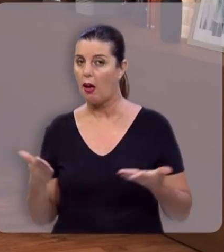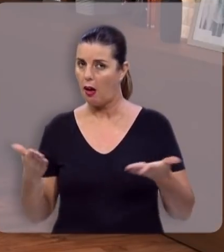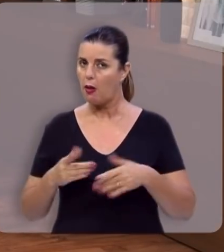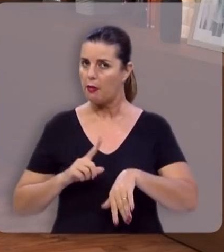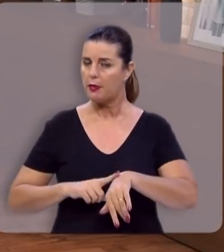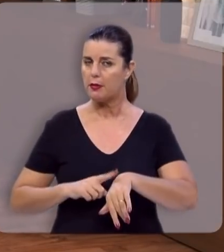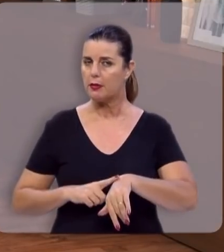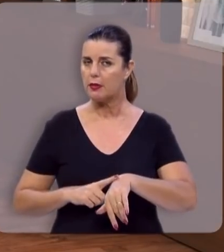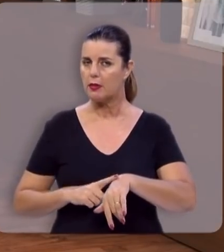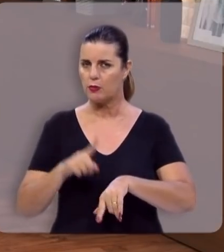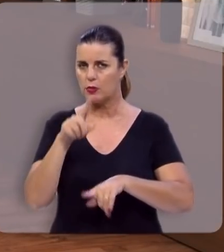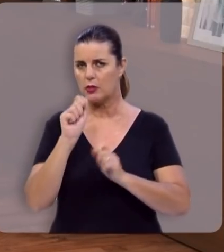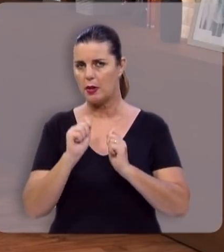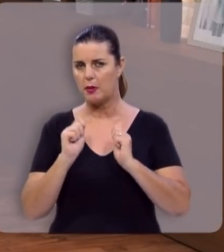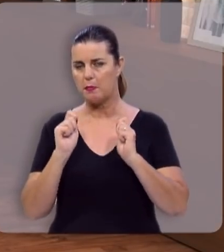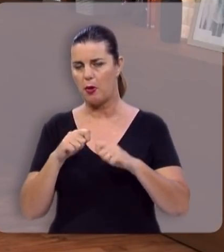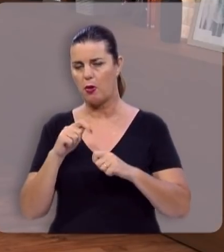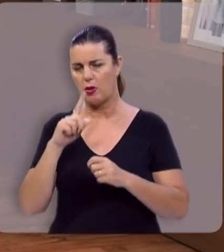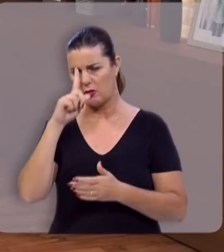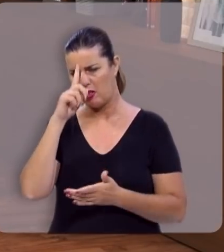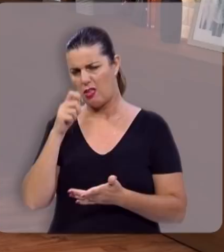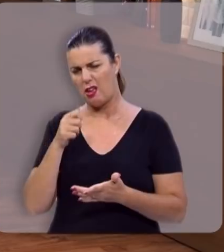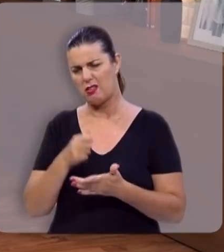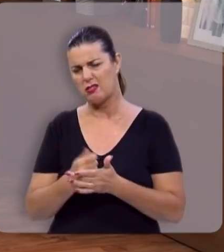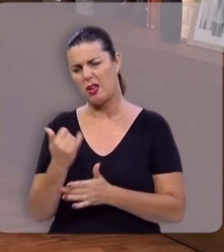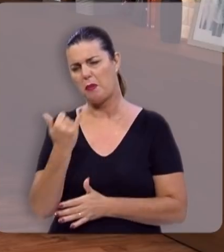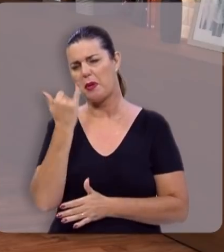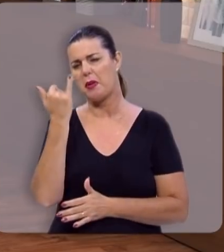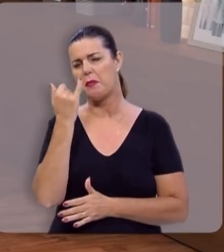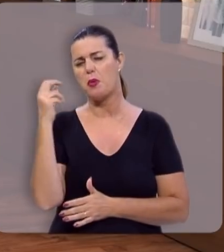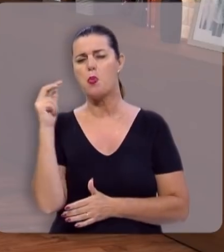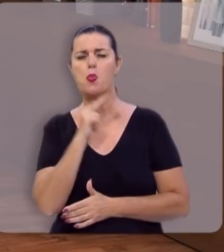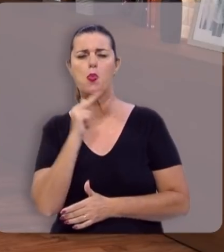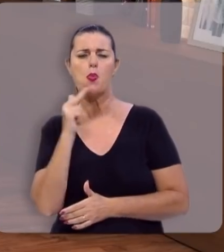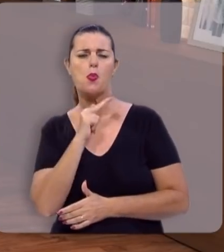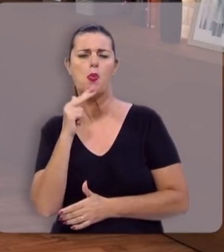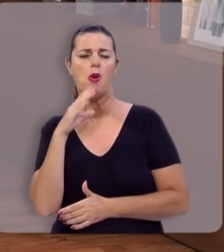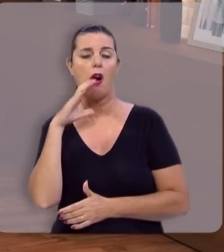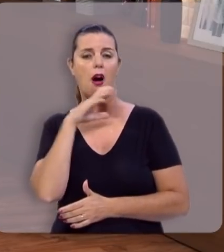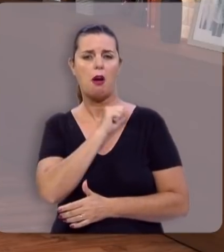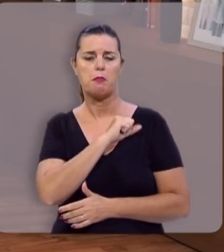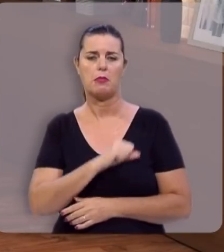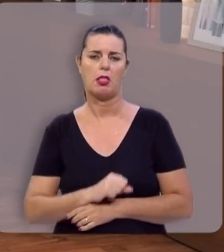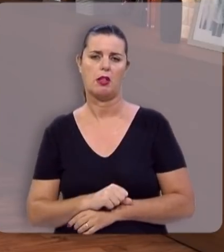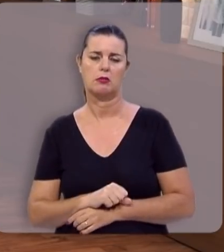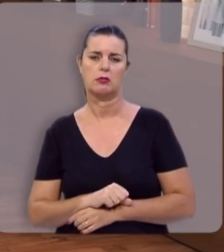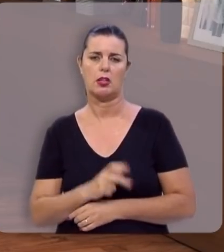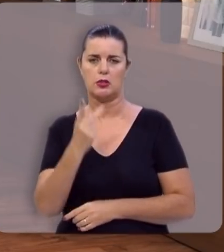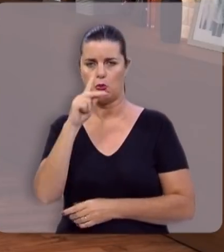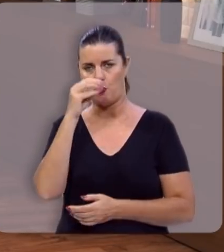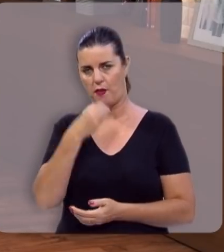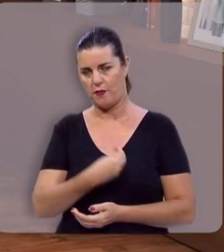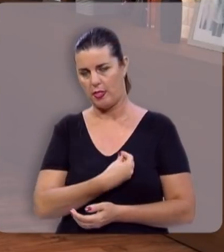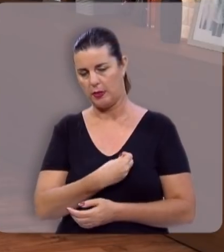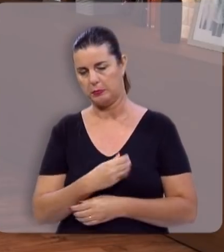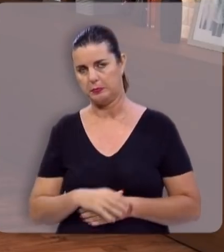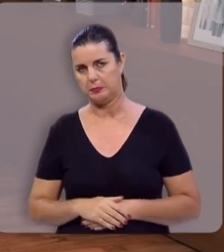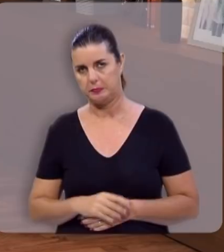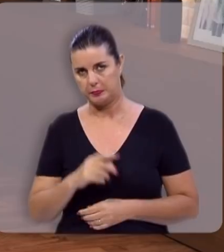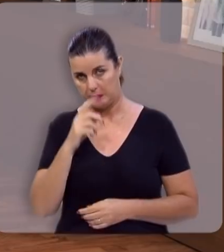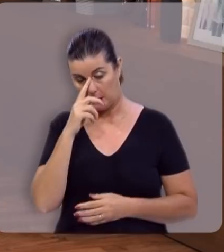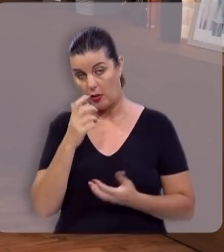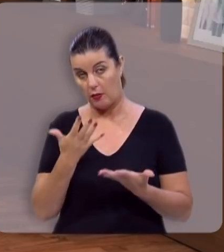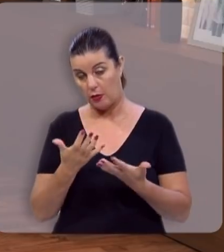pode tomar esta mais importante e urgente decisão da sua vida. Vamos